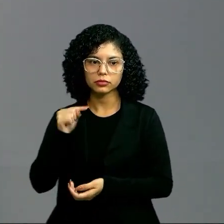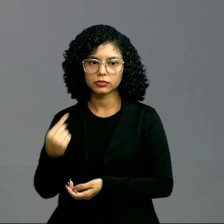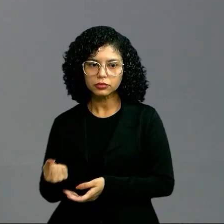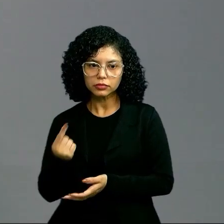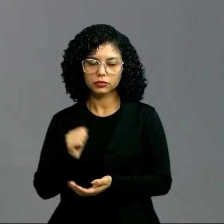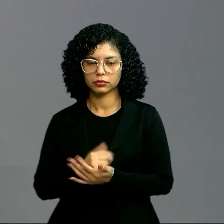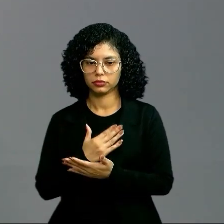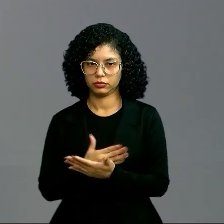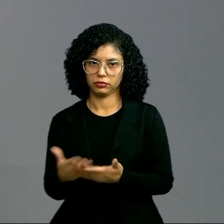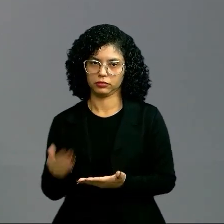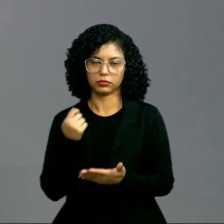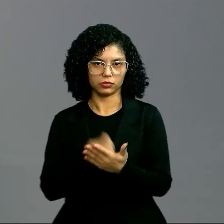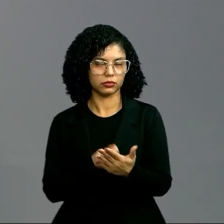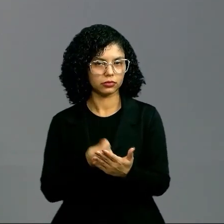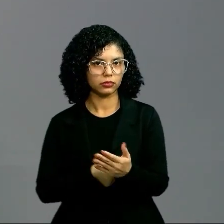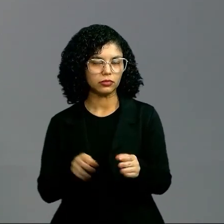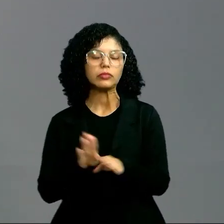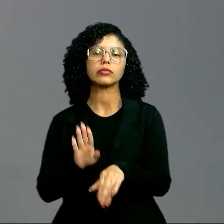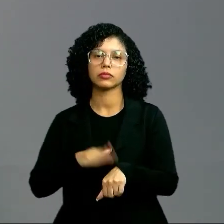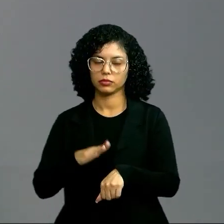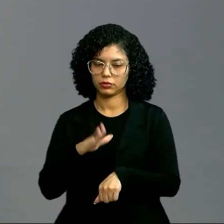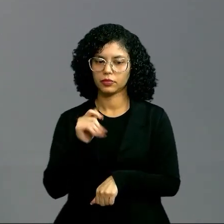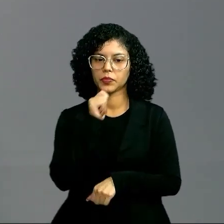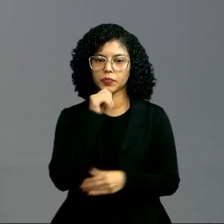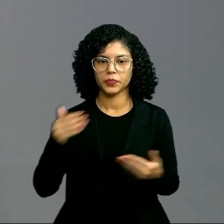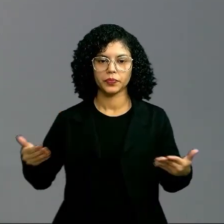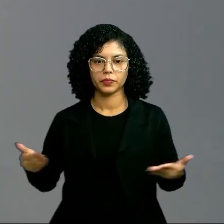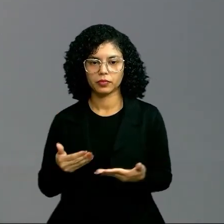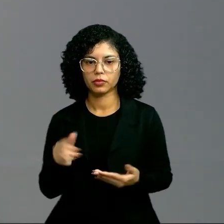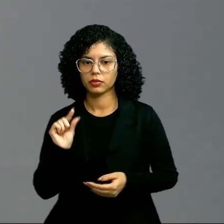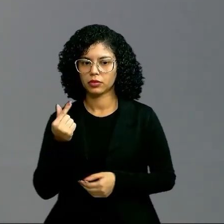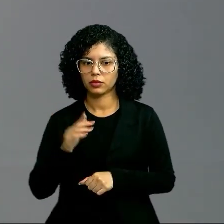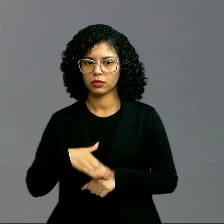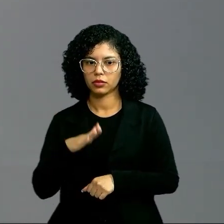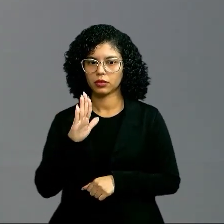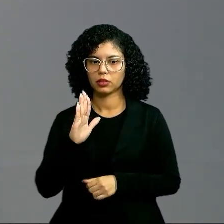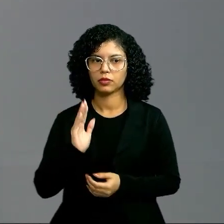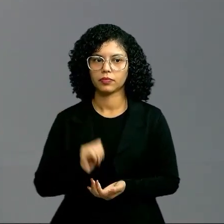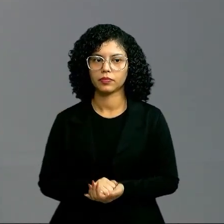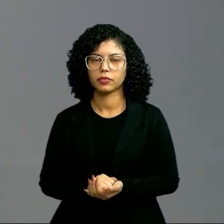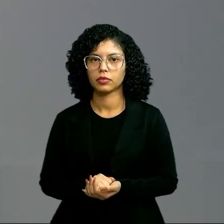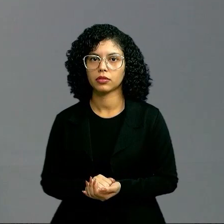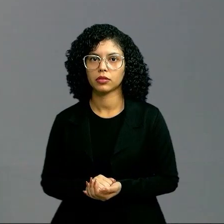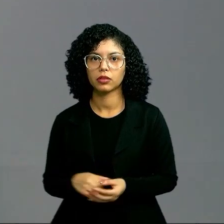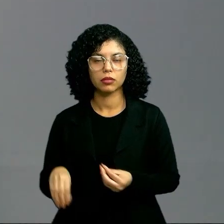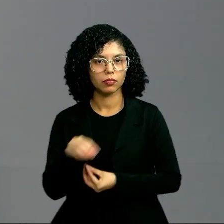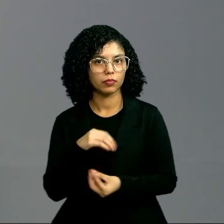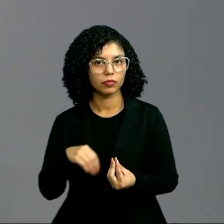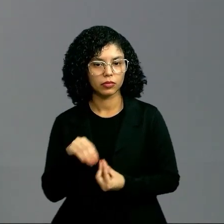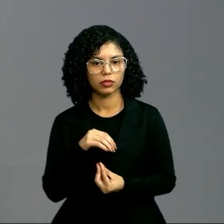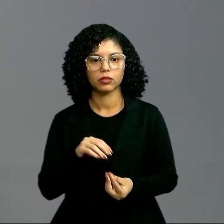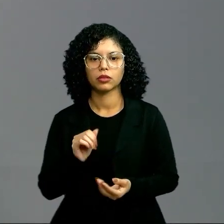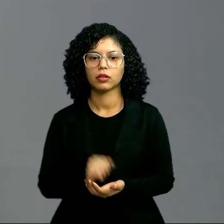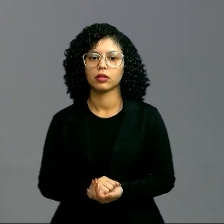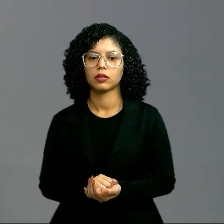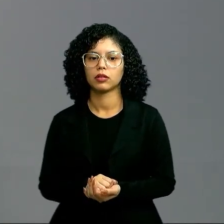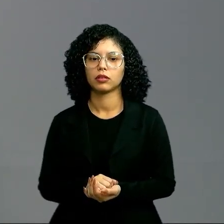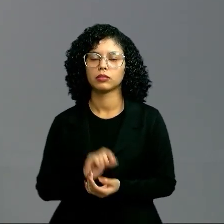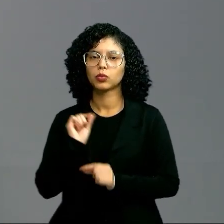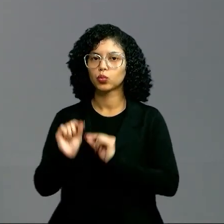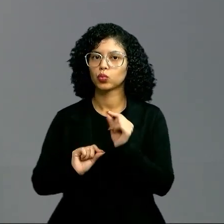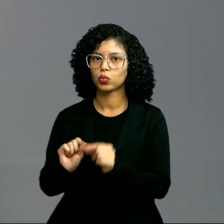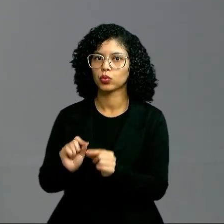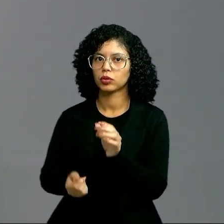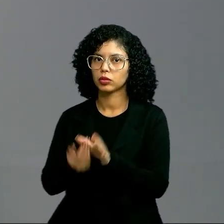Depois eles começaram a cobrar, mais recentemente, né, um pouquinho mais sobre as reações, ou o que